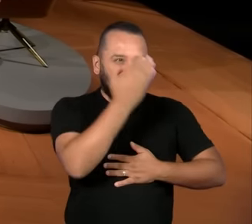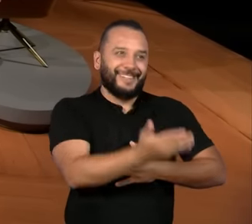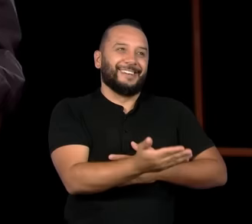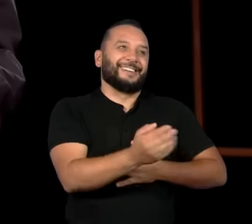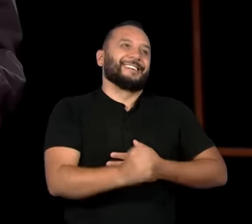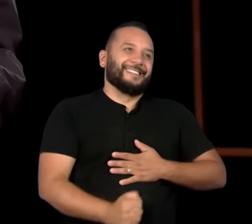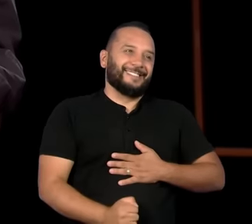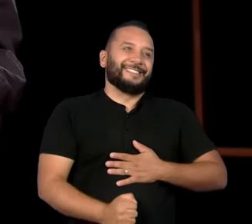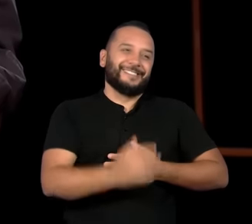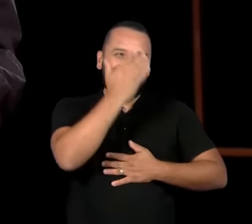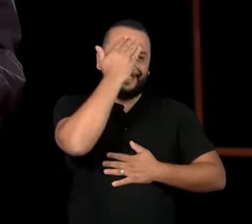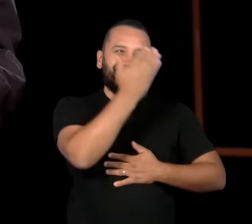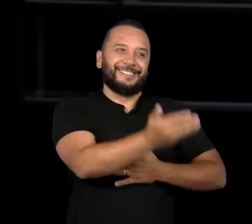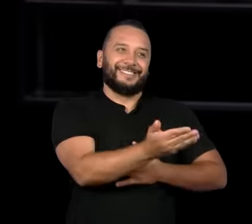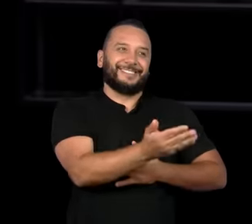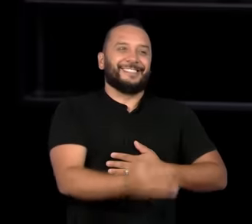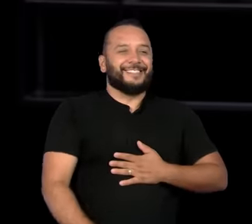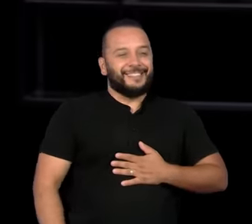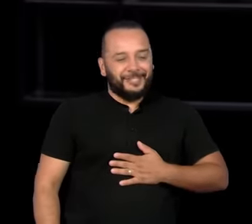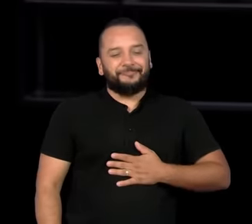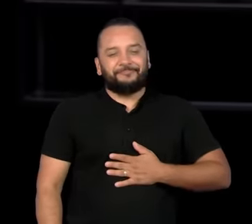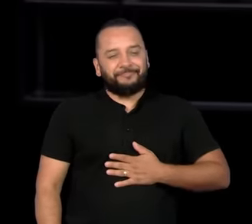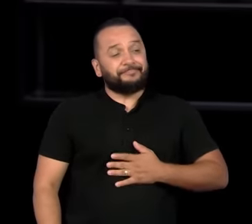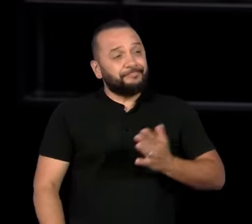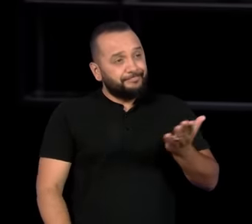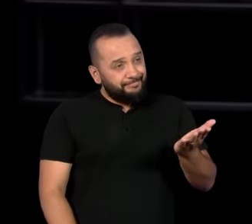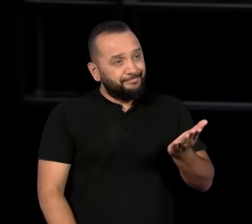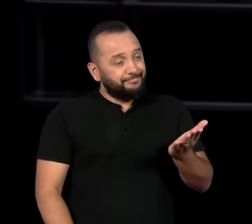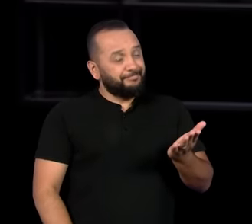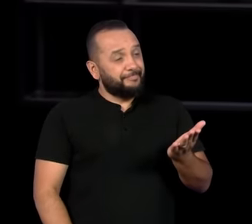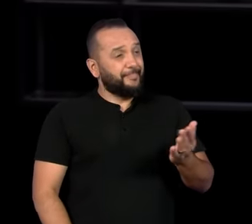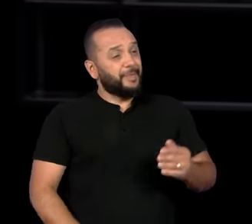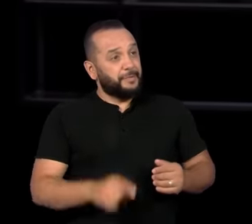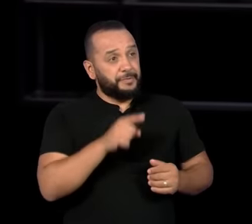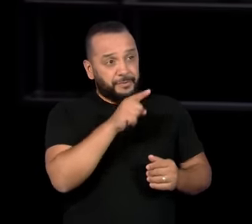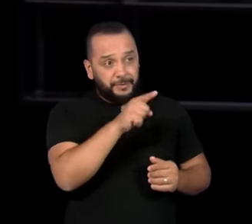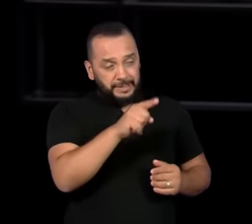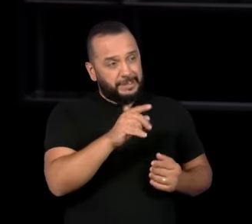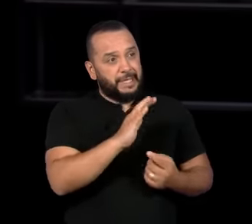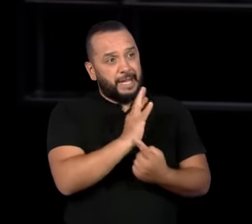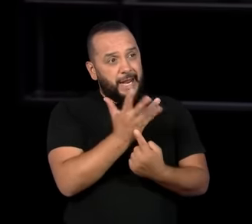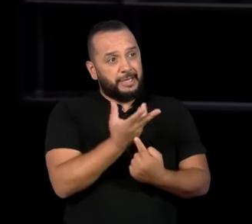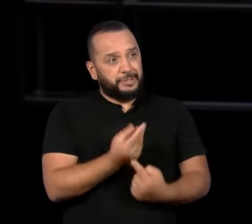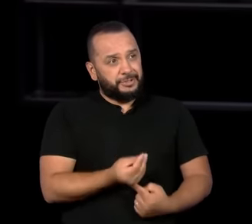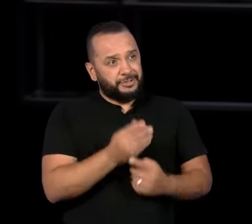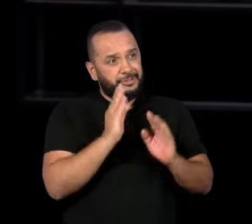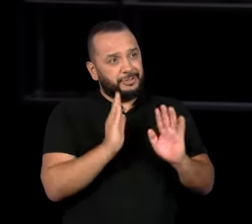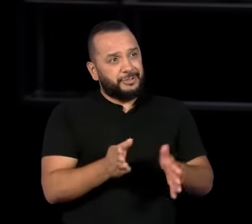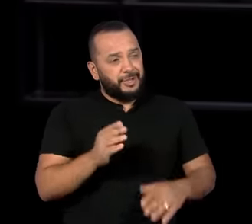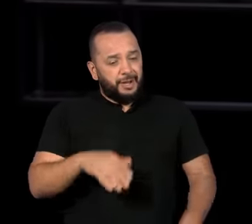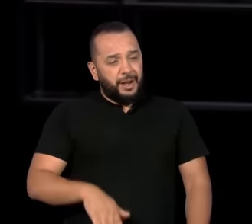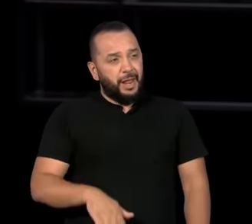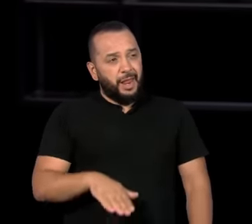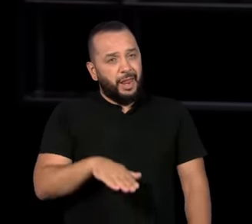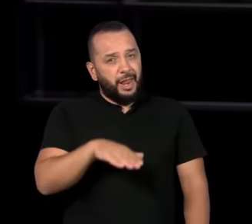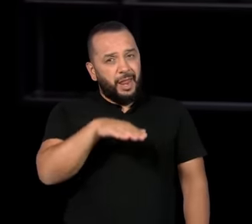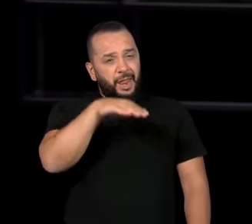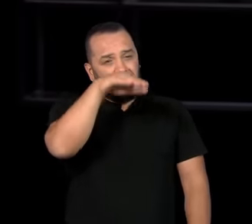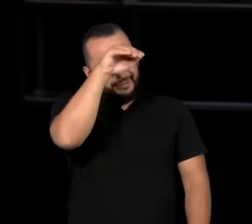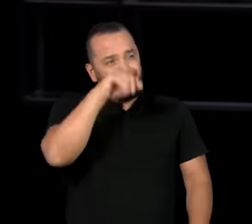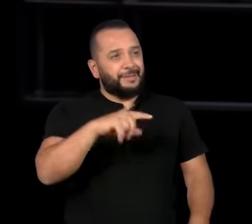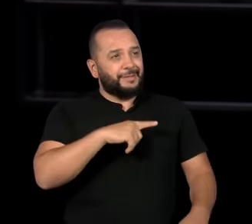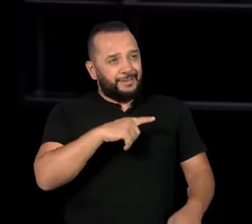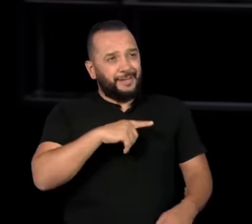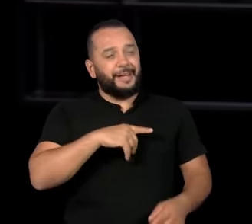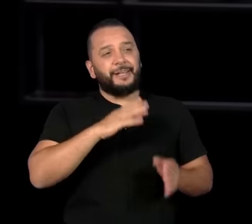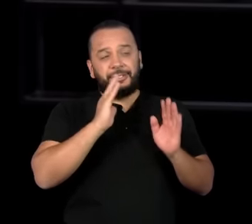Obrigado. Obrigada. Bom... Paulo, você esteve envolvido com arte desde criança e desenvolveu diversos talentos